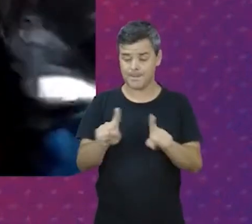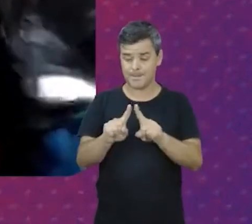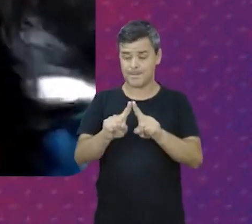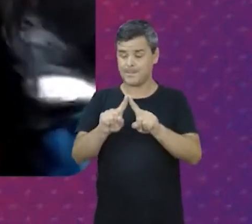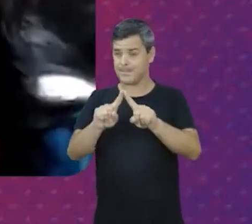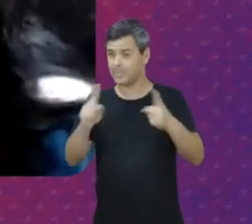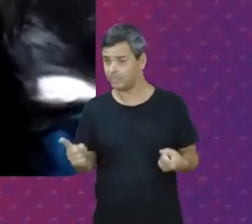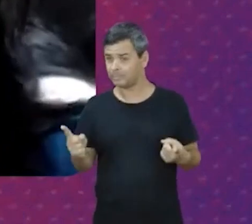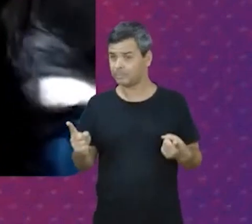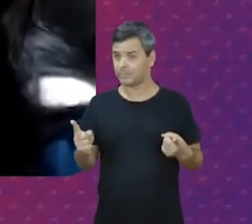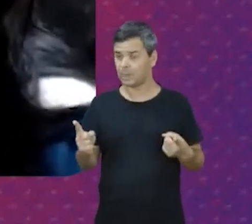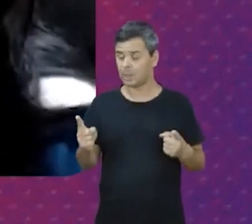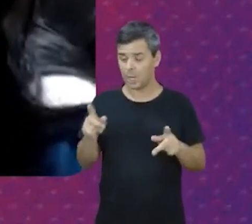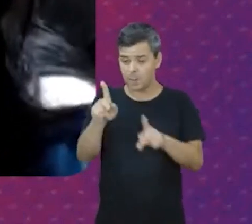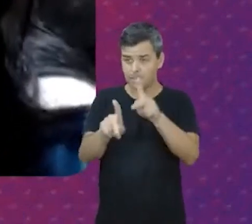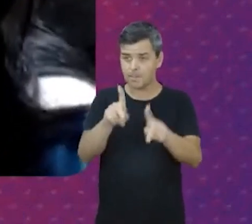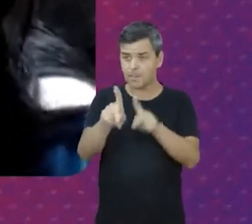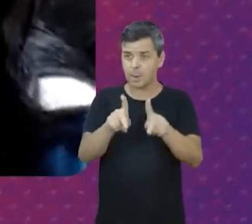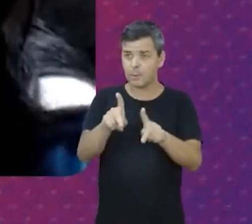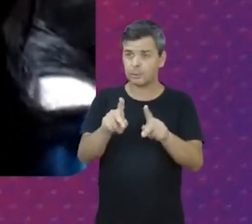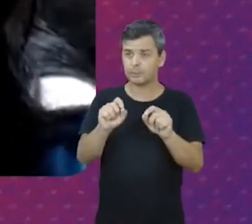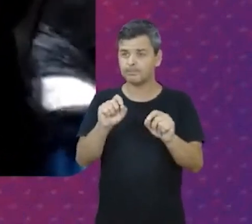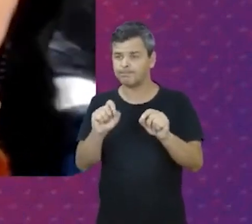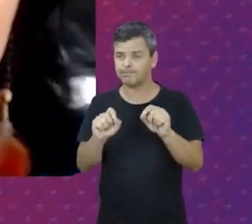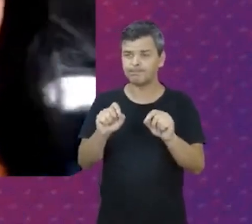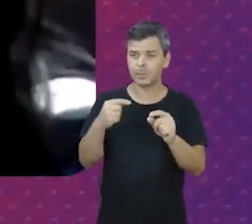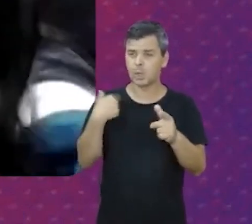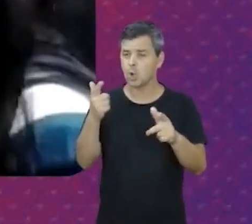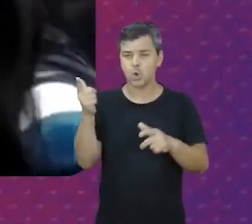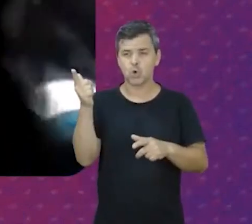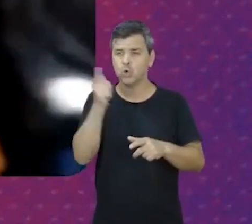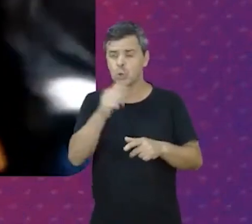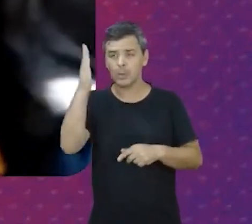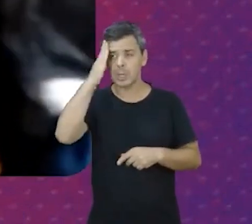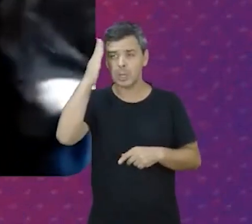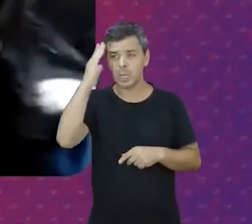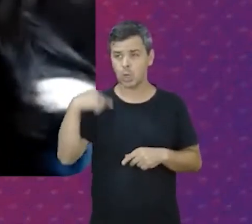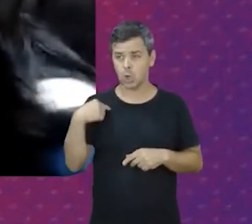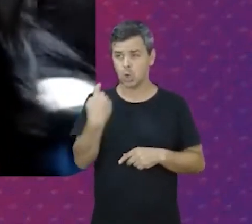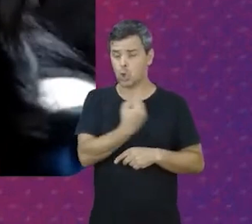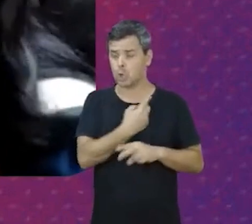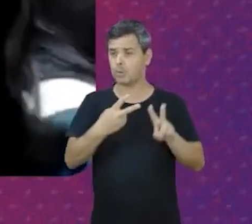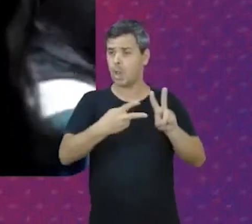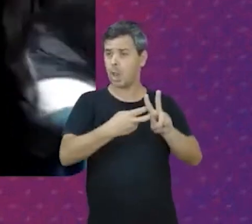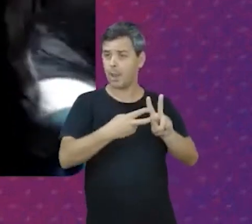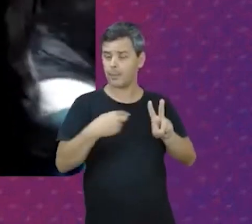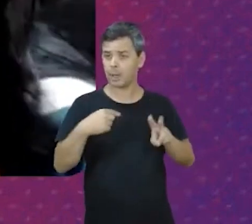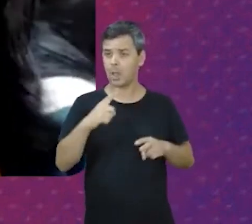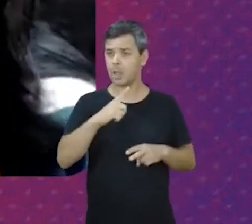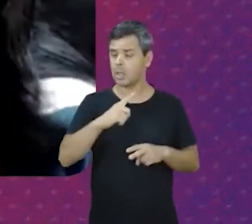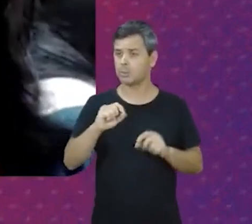Mas aquele povo que não consegue compreender que nós indígenas